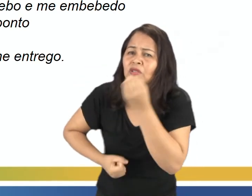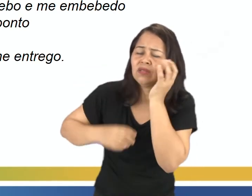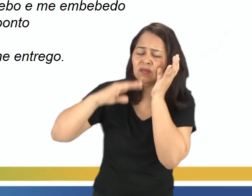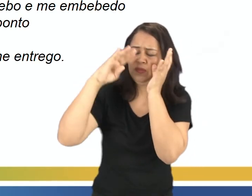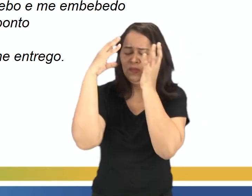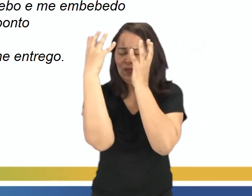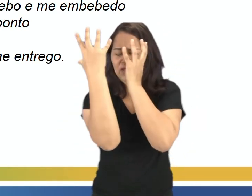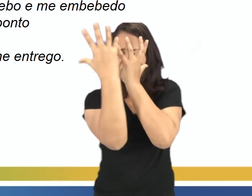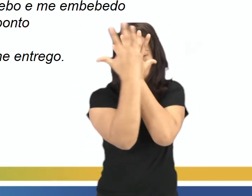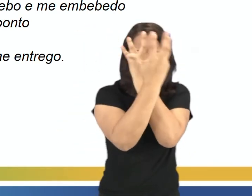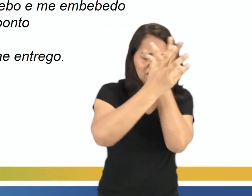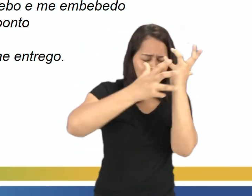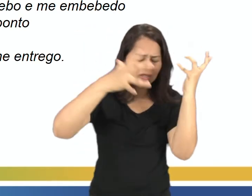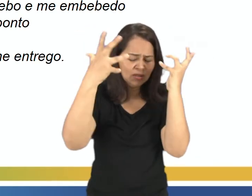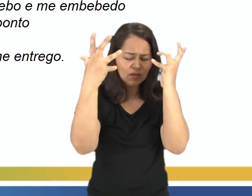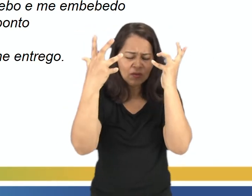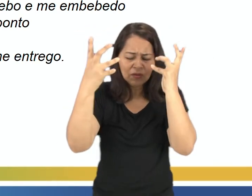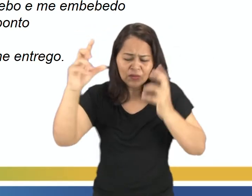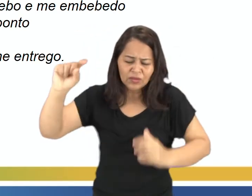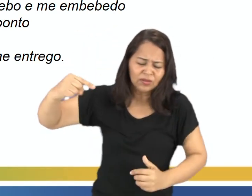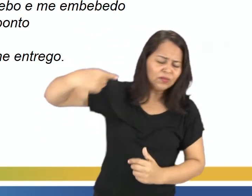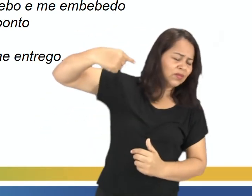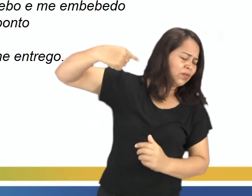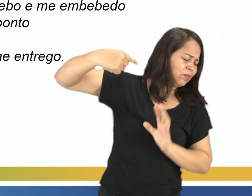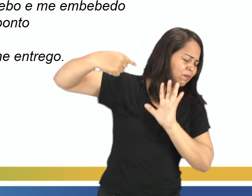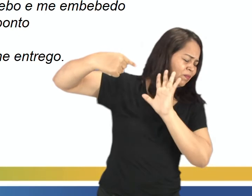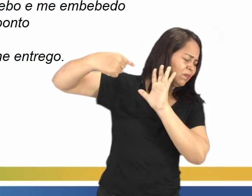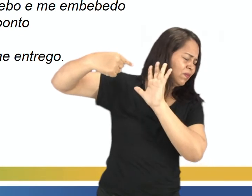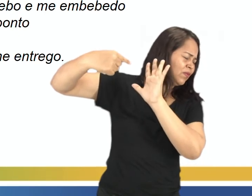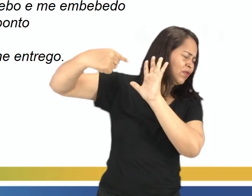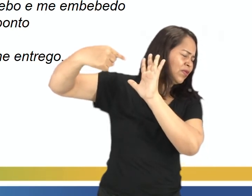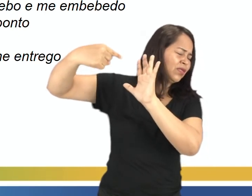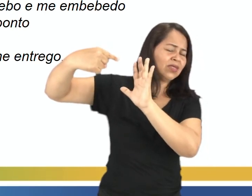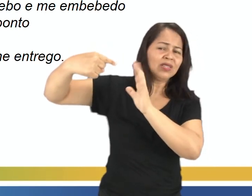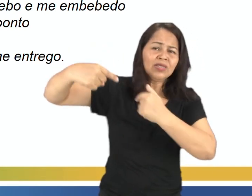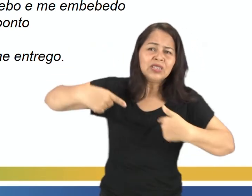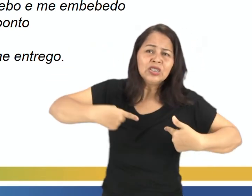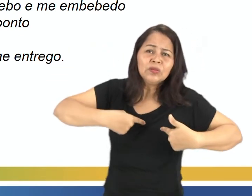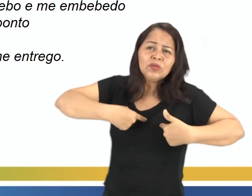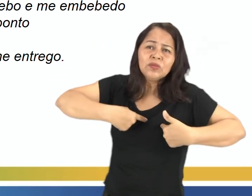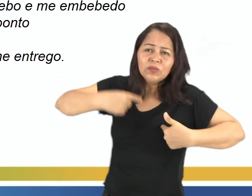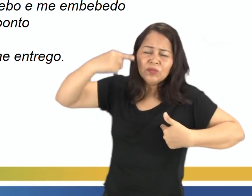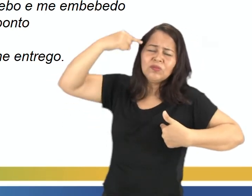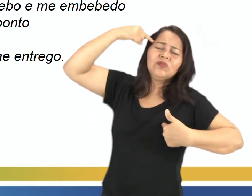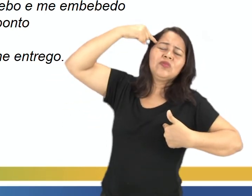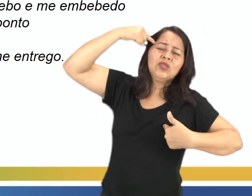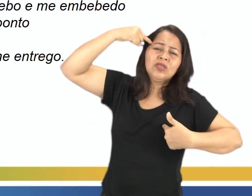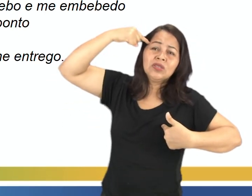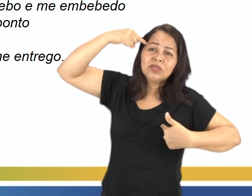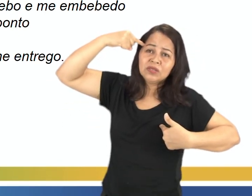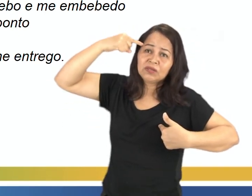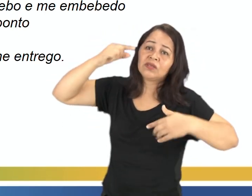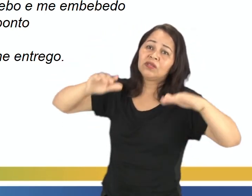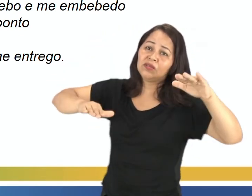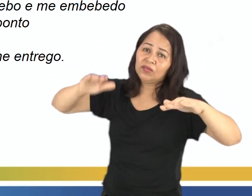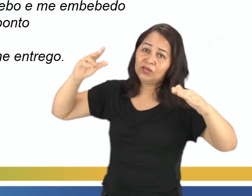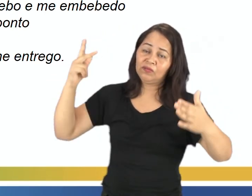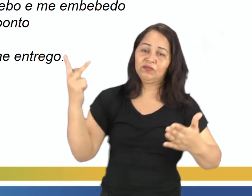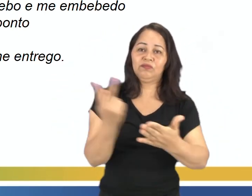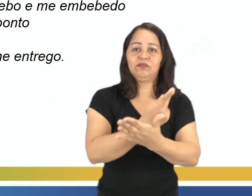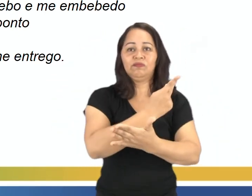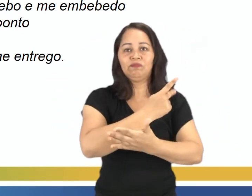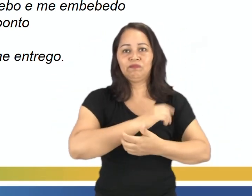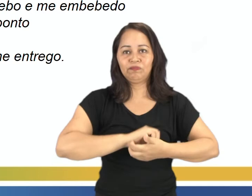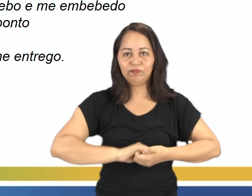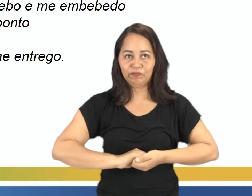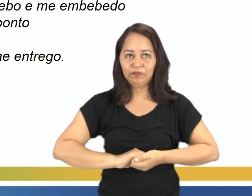embebedo, o dedo que me aponta e denuncio o ponto em que me entrego às vezes.